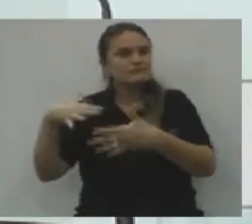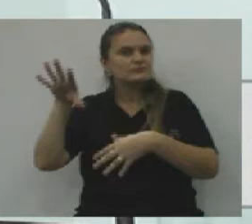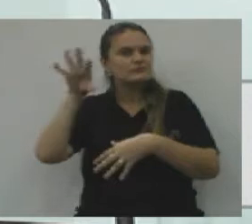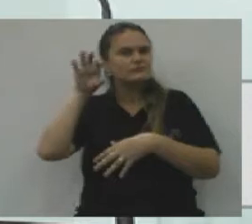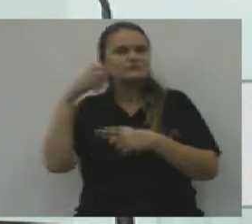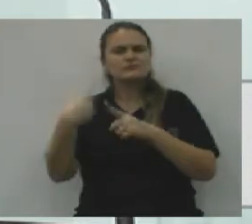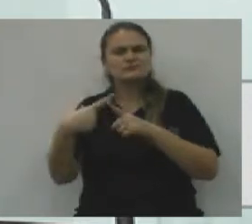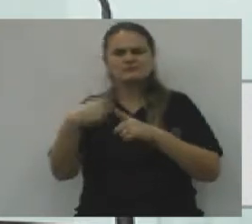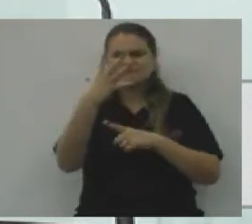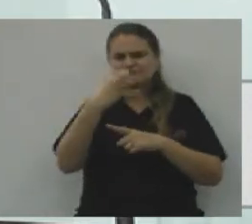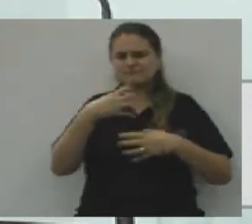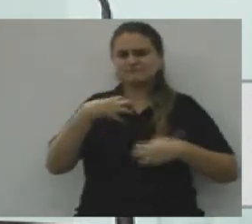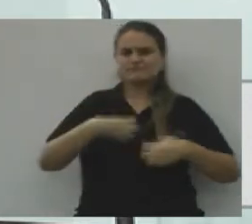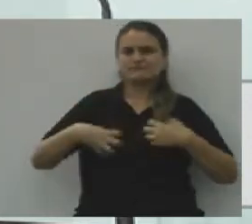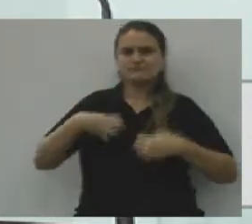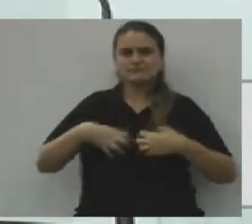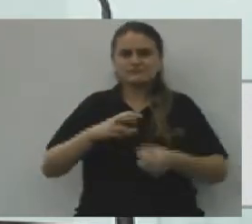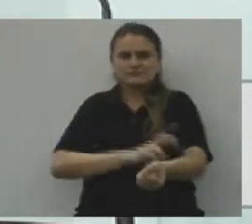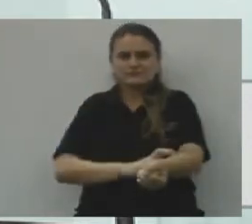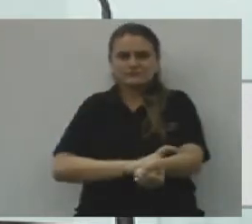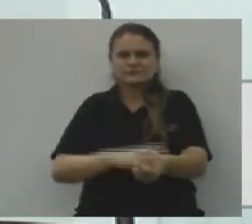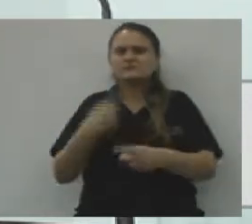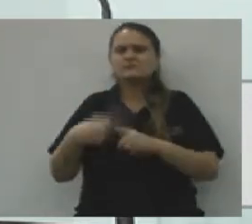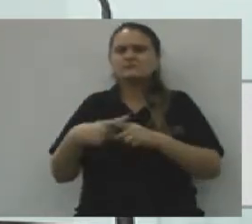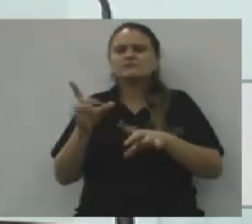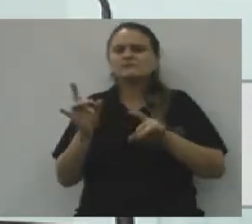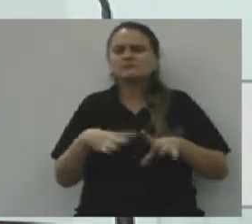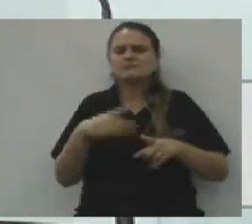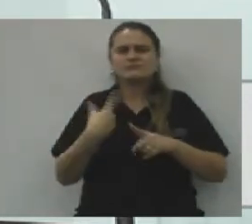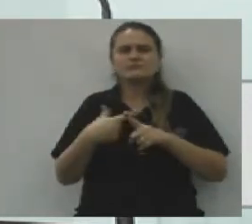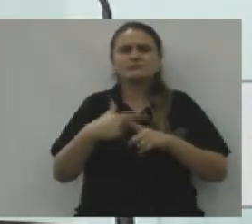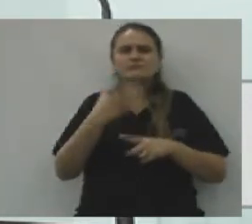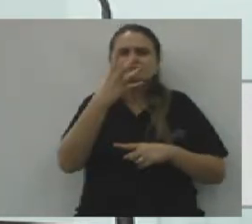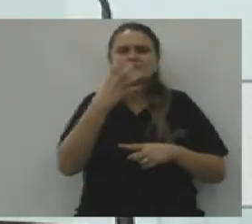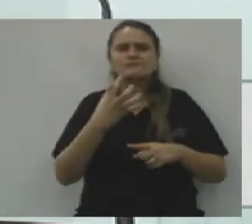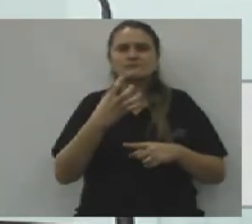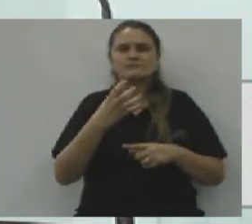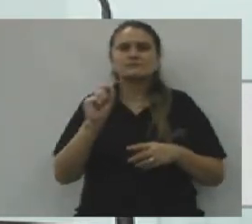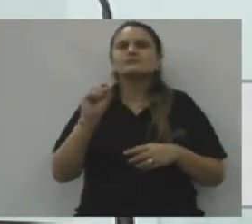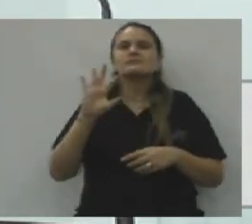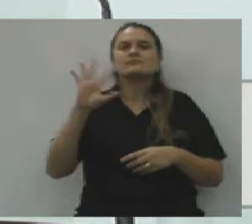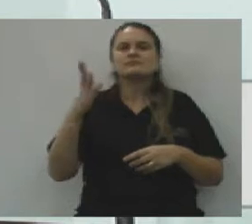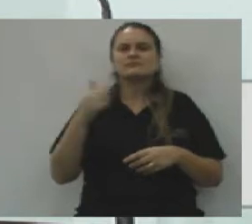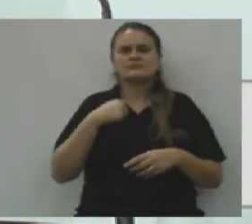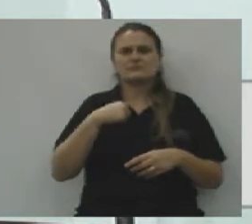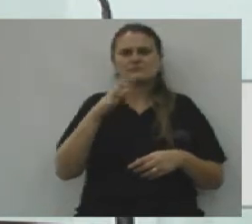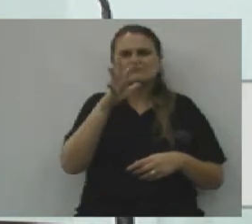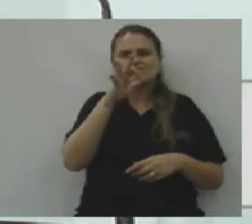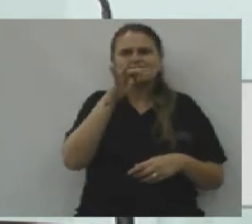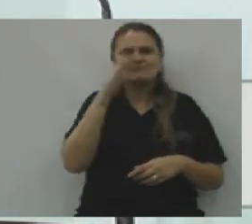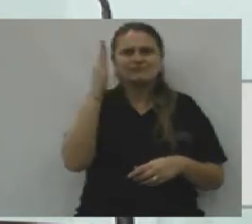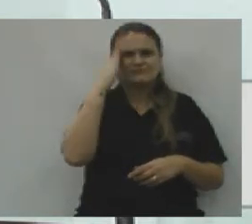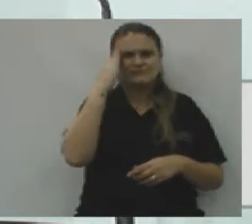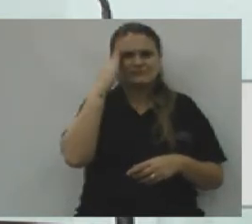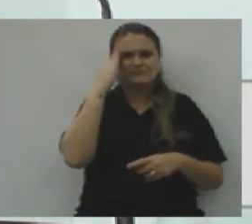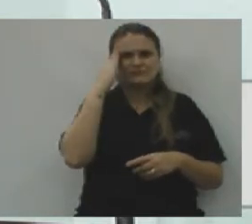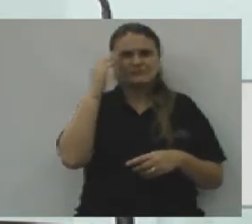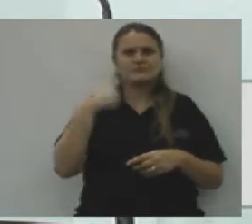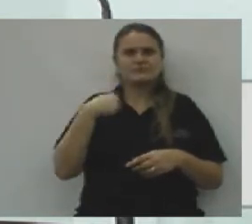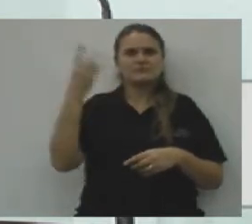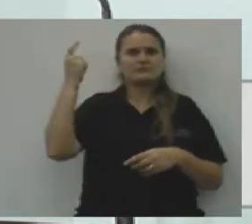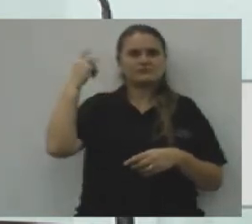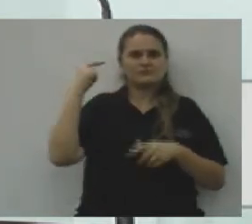da agressividade, porquê do abandono, da revolta. Eu demorei para entender isso como diretor.